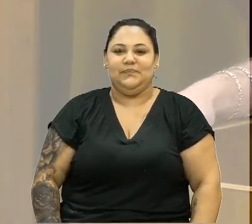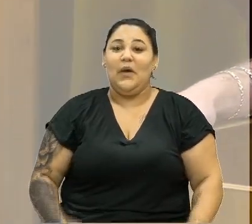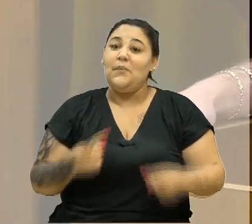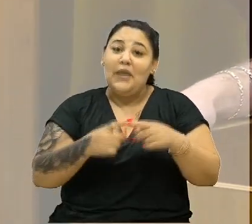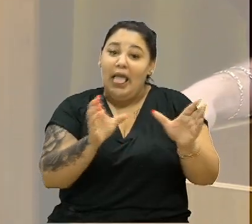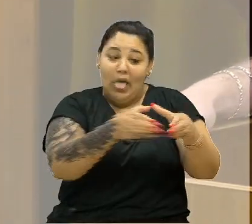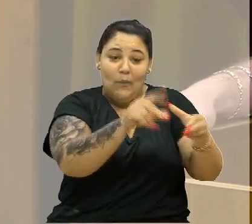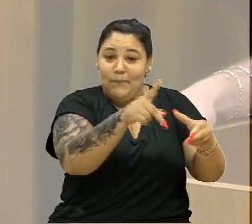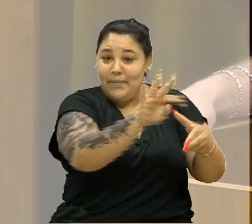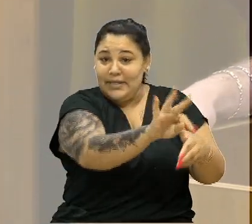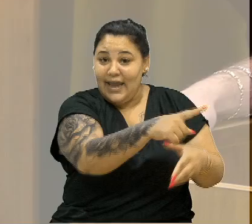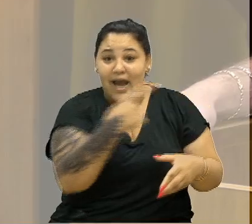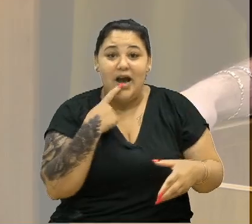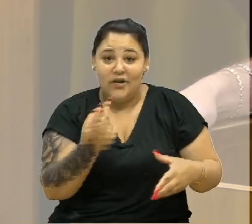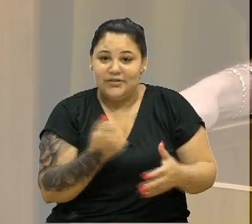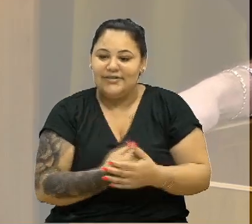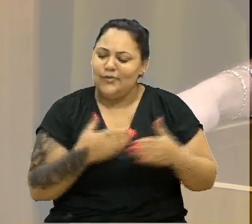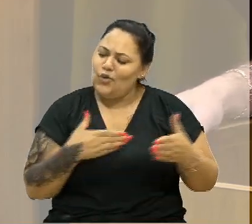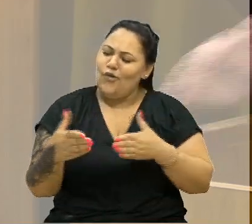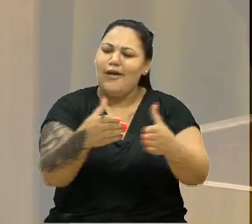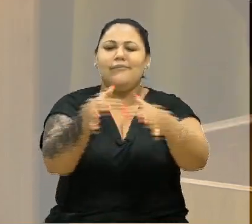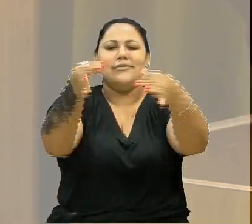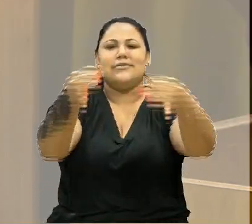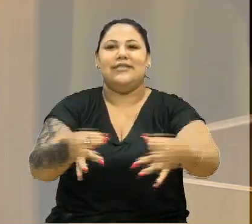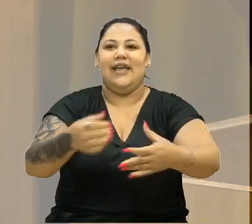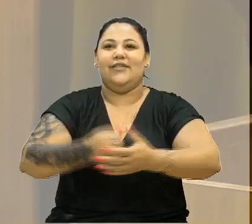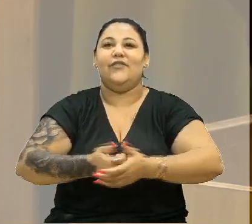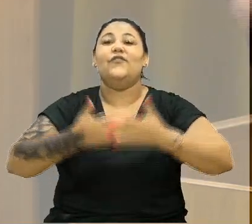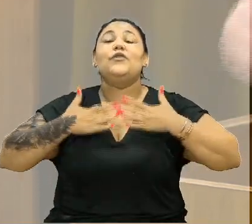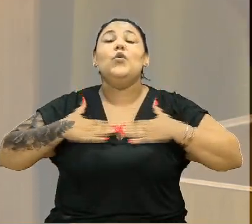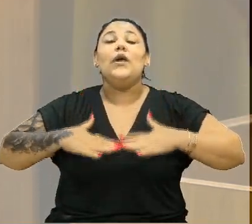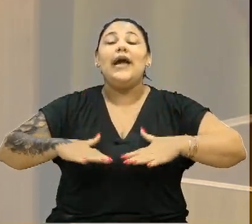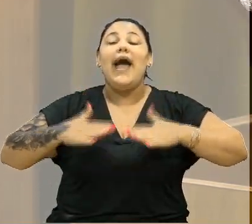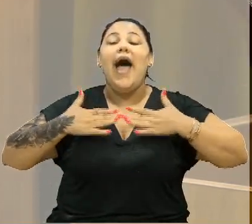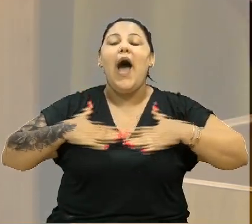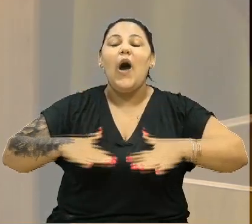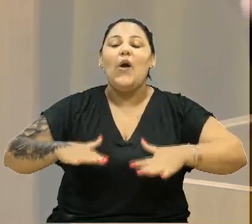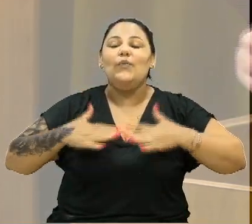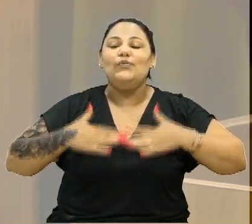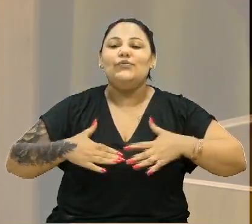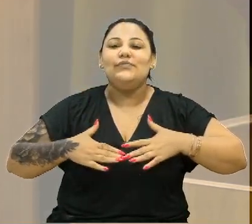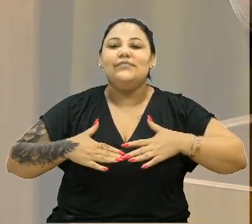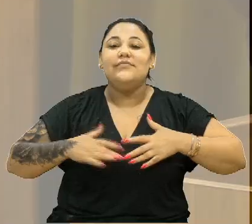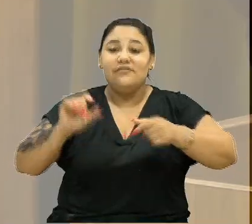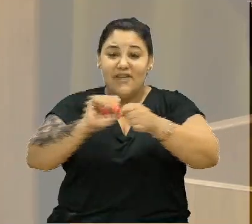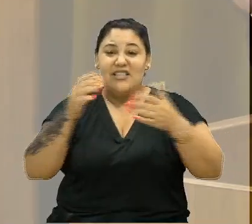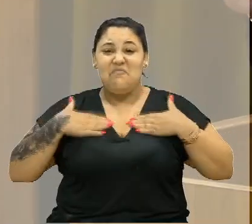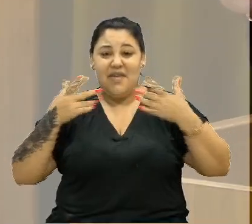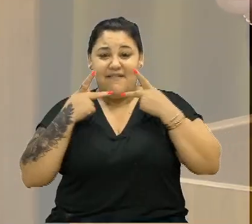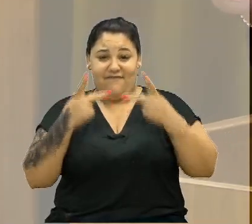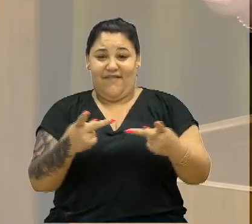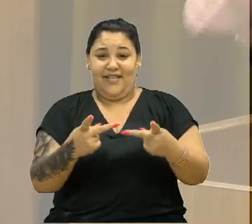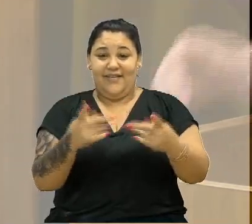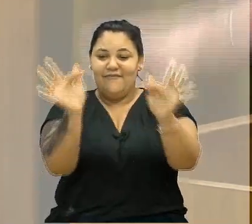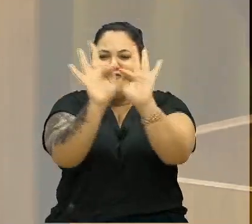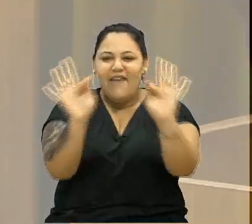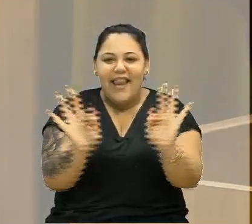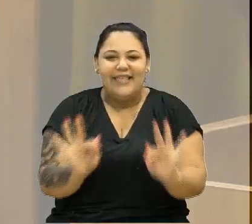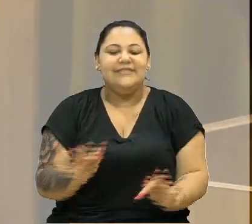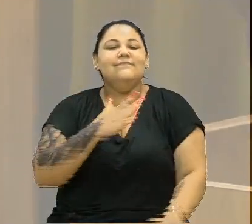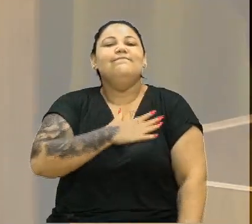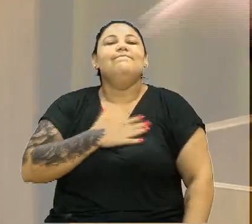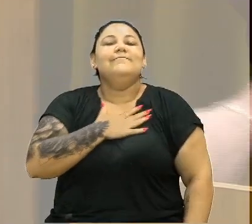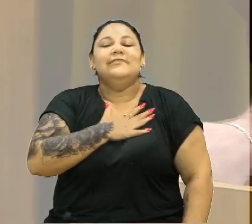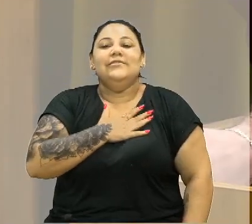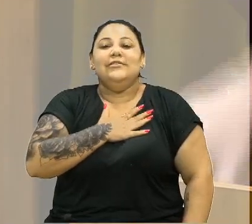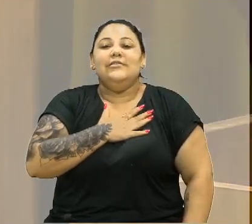Quer dizer, então, que eu estou no caminho certo. Fico tranquilo e faço a minha fala aqui feliz e contente. Se o